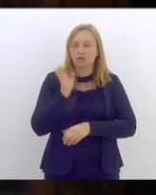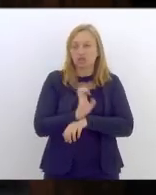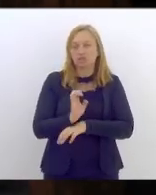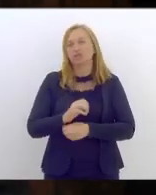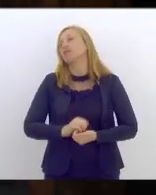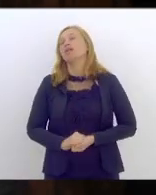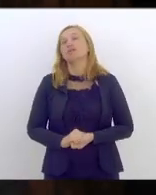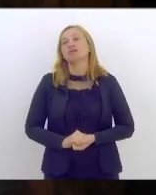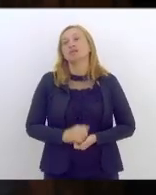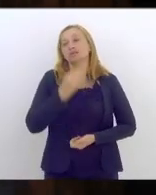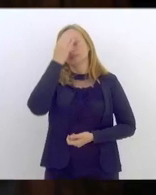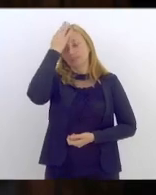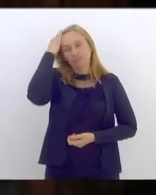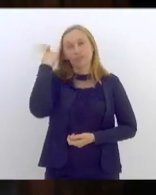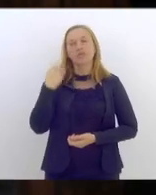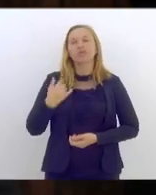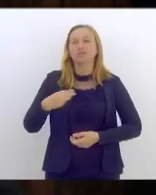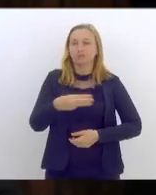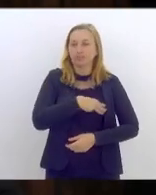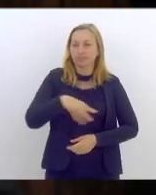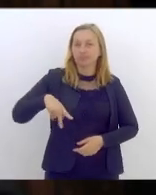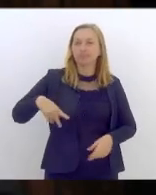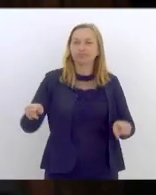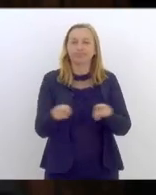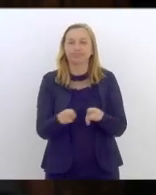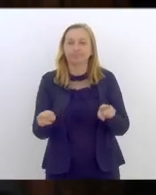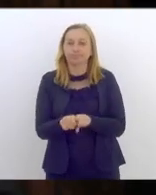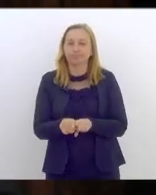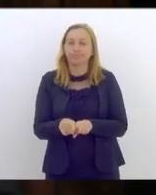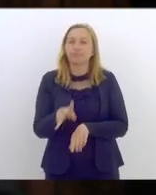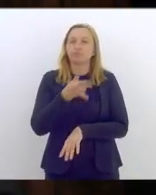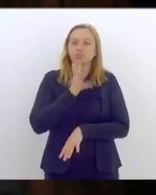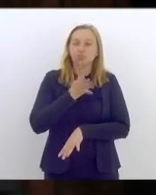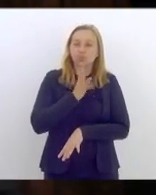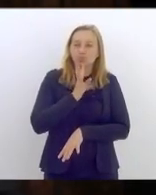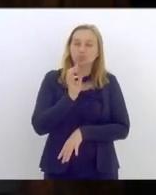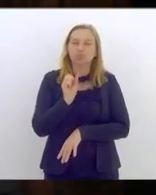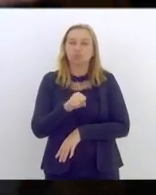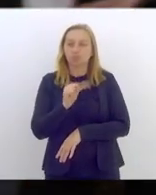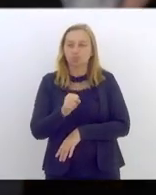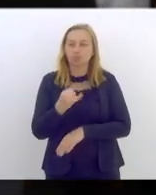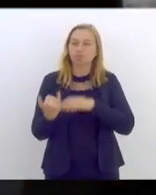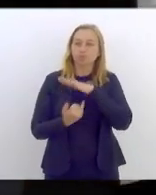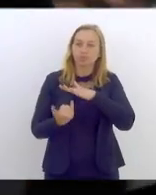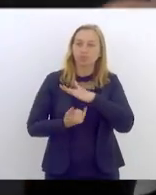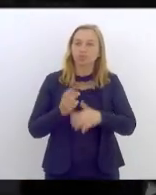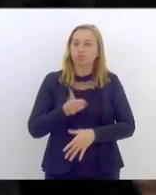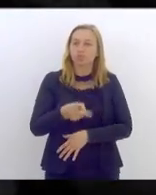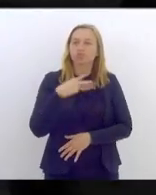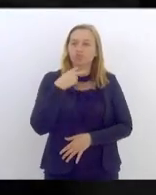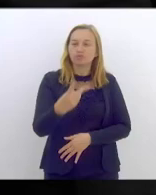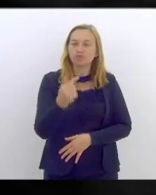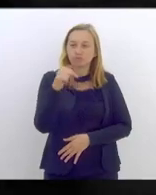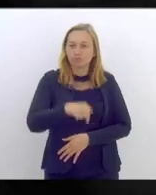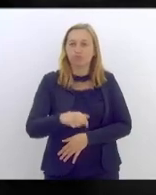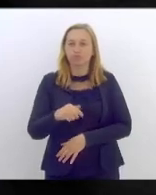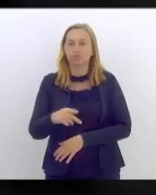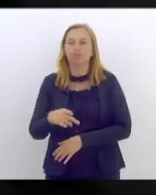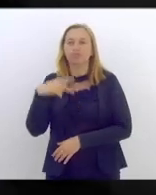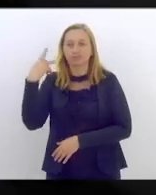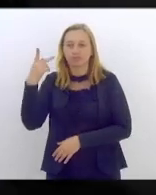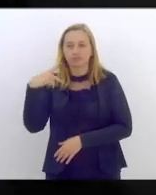e nisso o Ministério Público também deve reconhecer porque a instituição sempre teve voz aqui nesse Parlamento